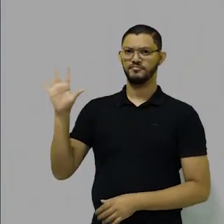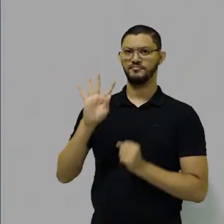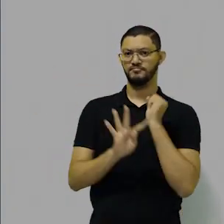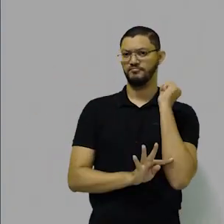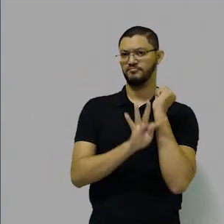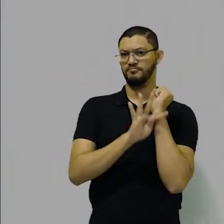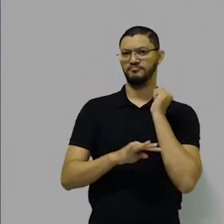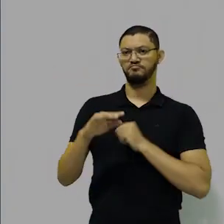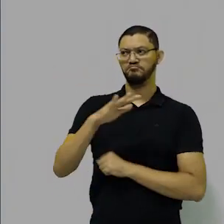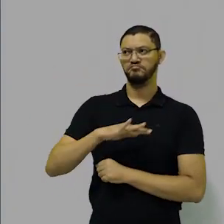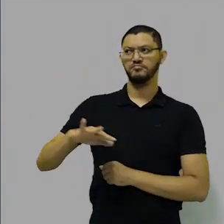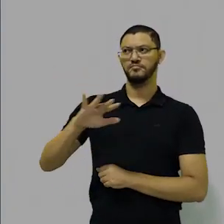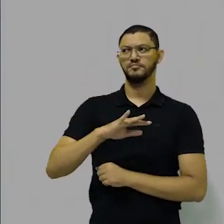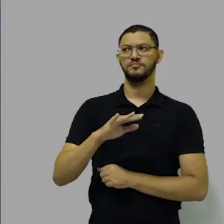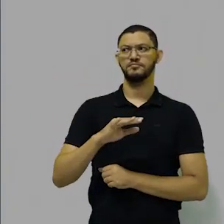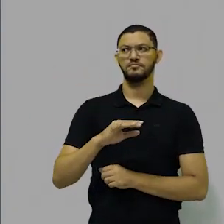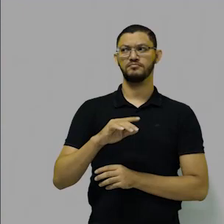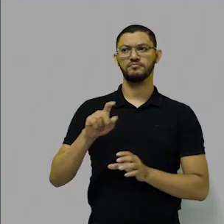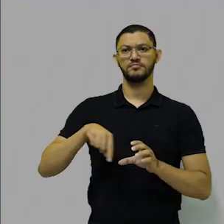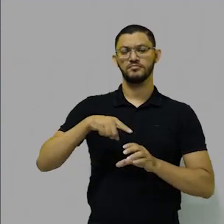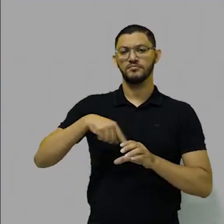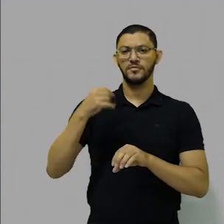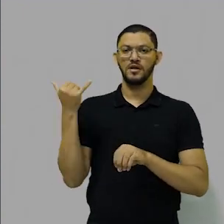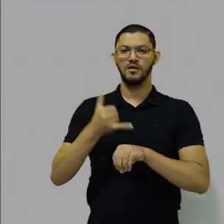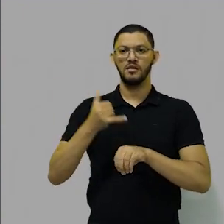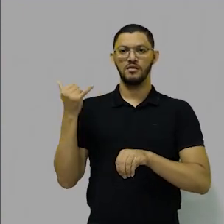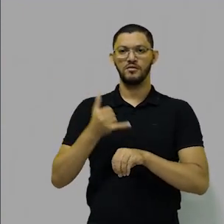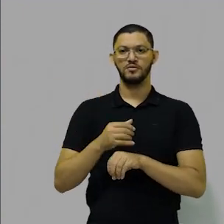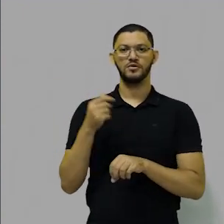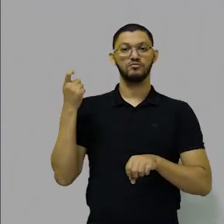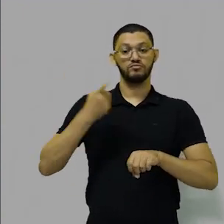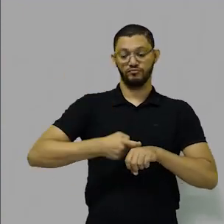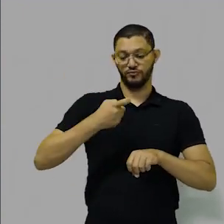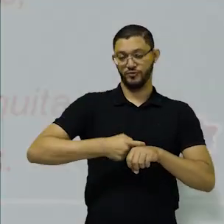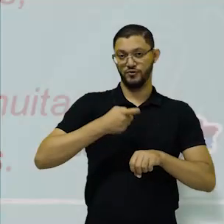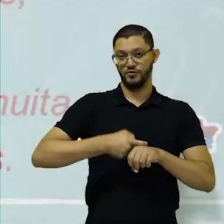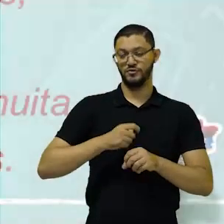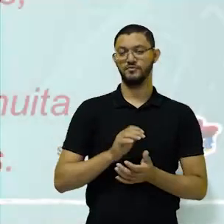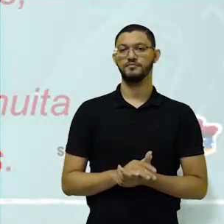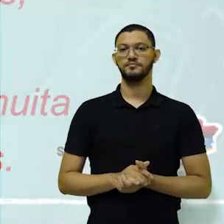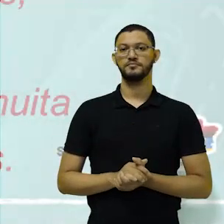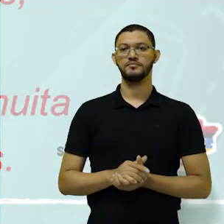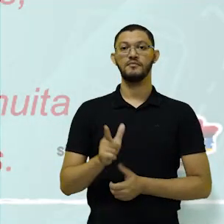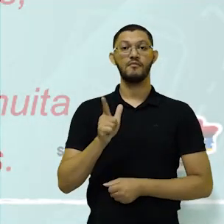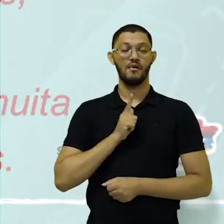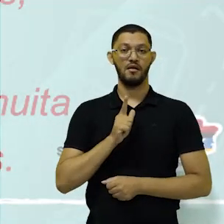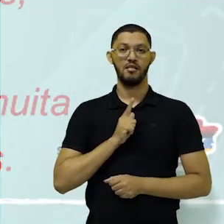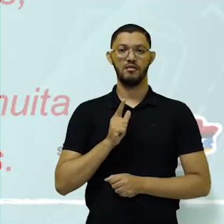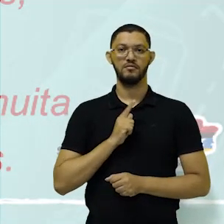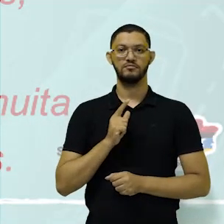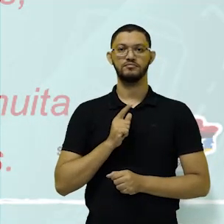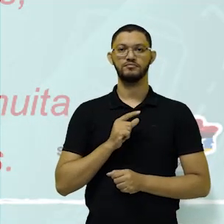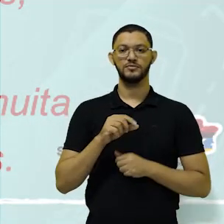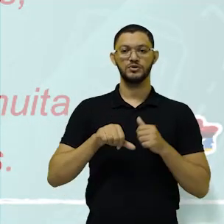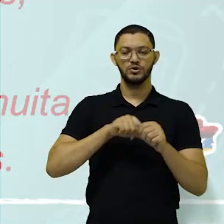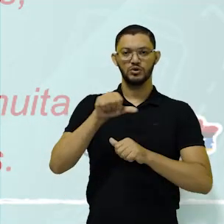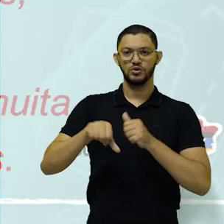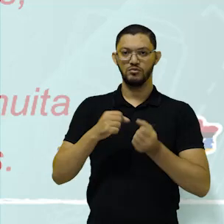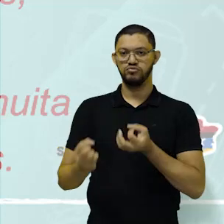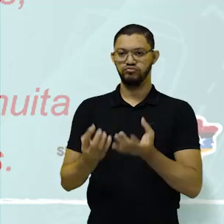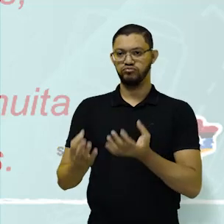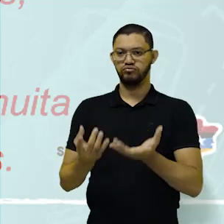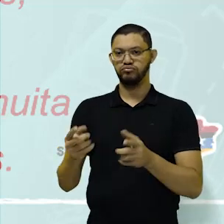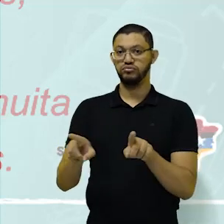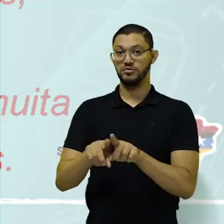temperatura ambiente, os compostos iônicos eles são sólidos. Possuem altos pontos de fusão e